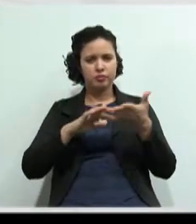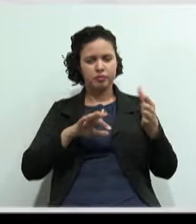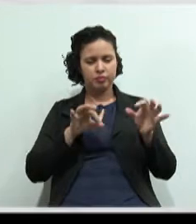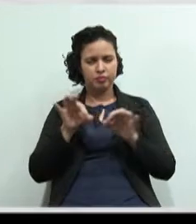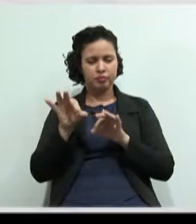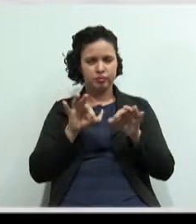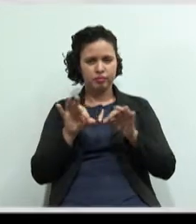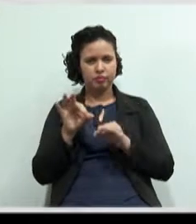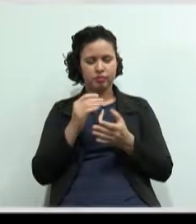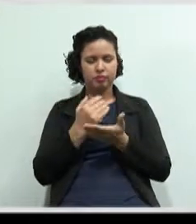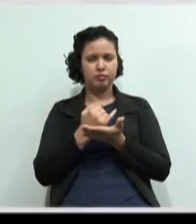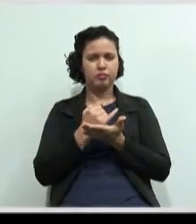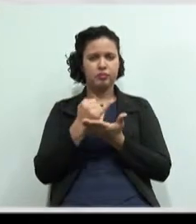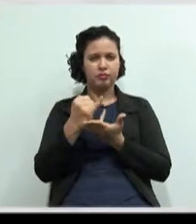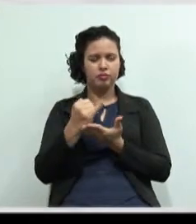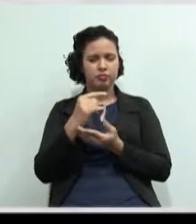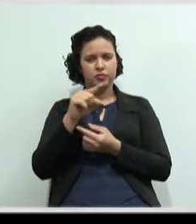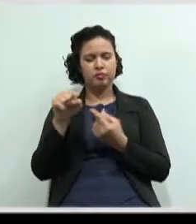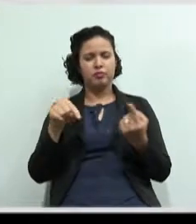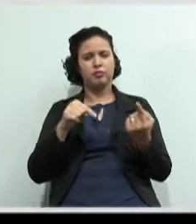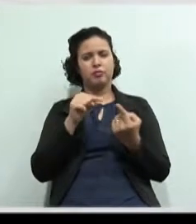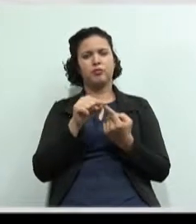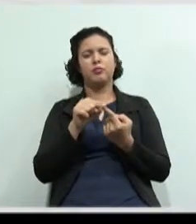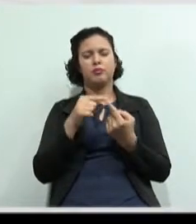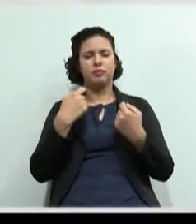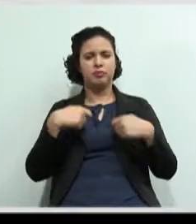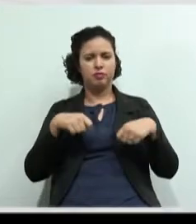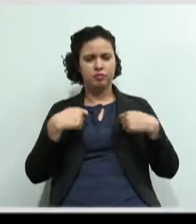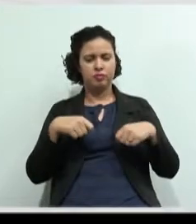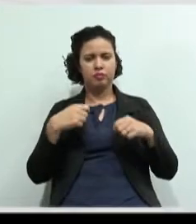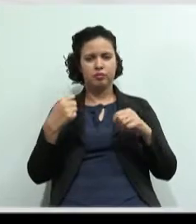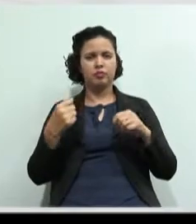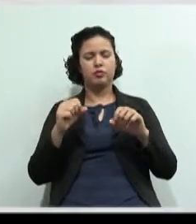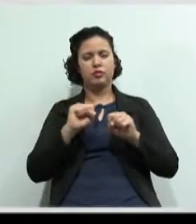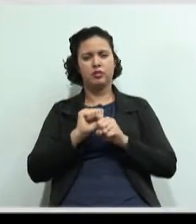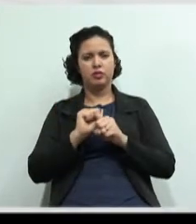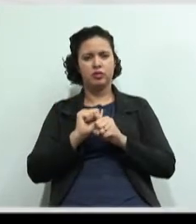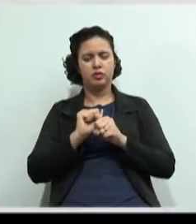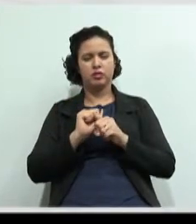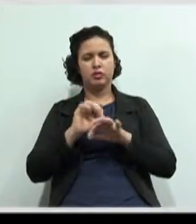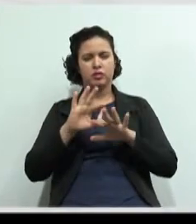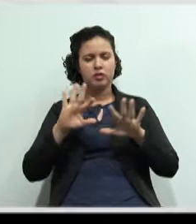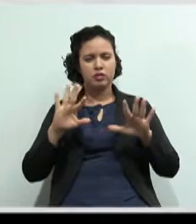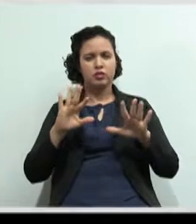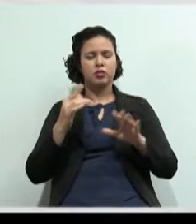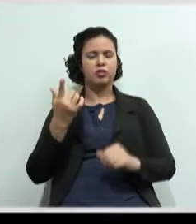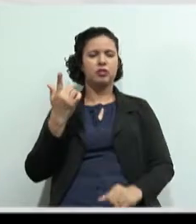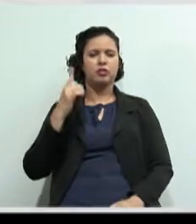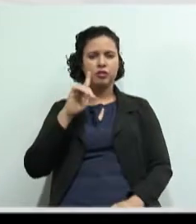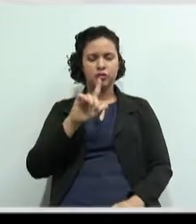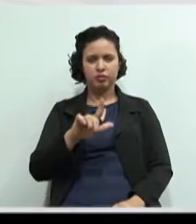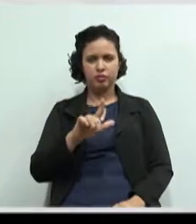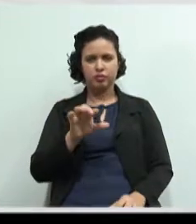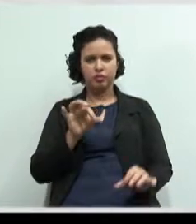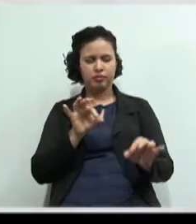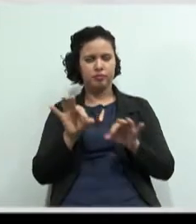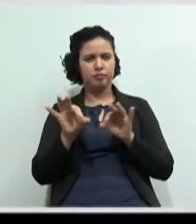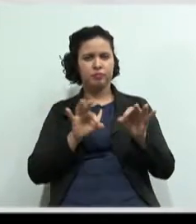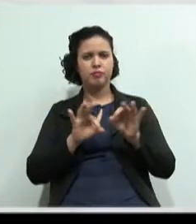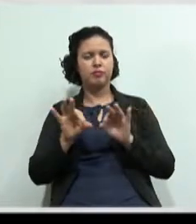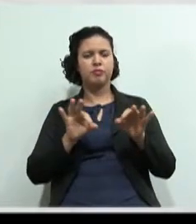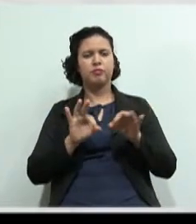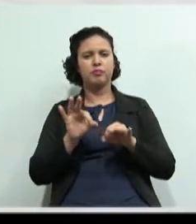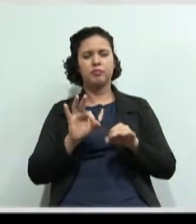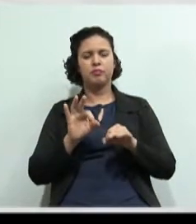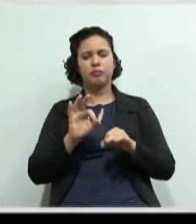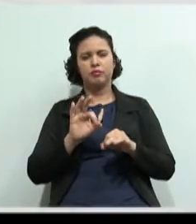na determinação dos objetivos, esses deverão ser estabelecidos de modo a contemplar as questões organizacionais